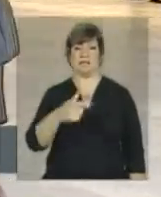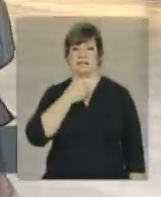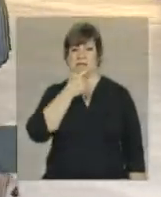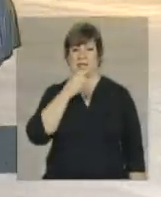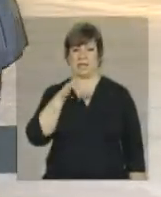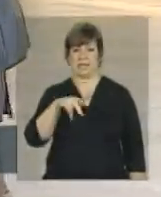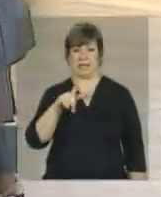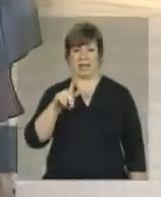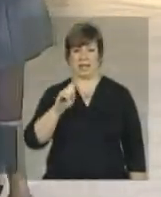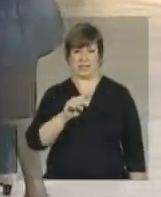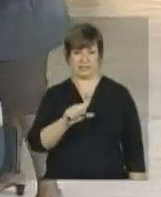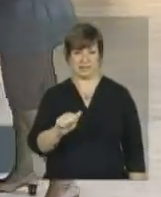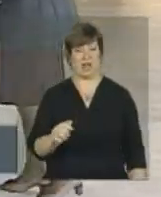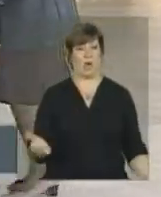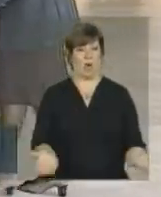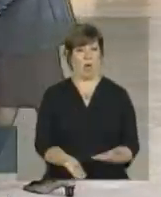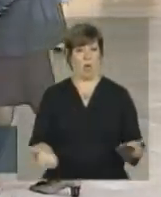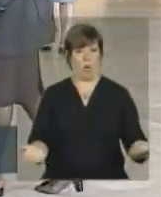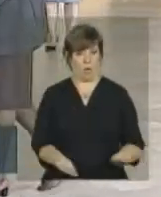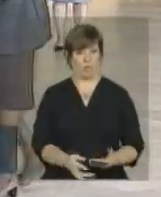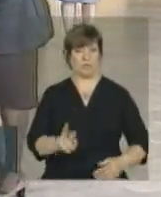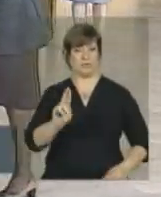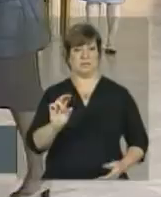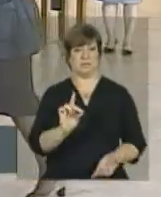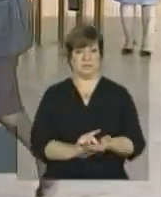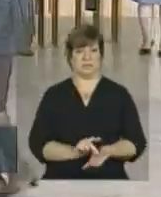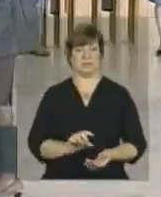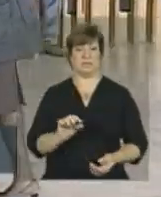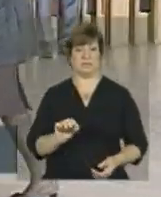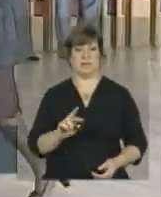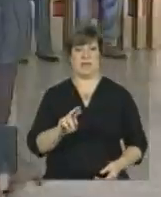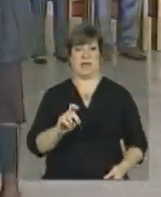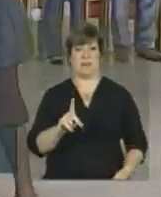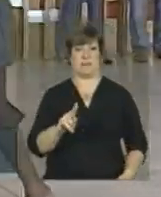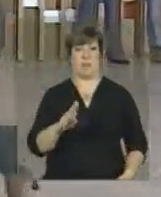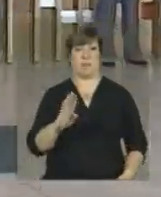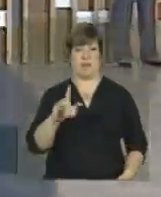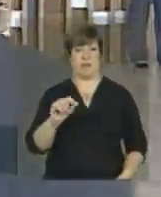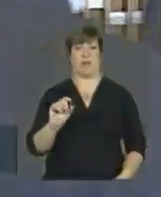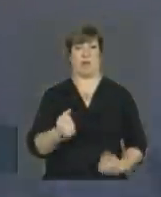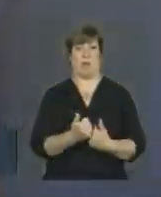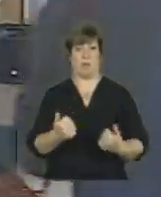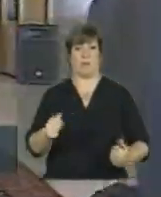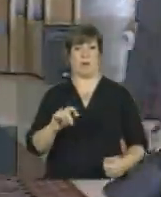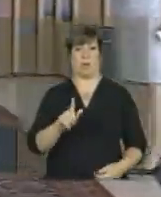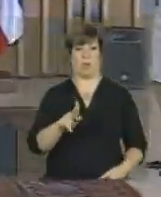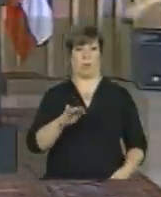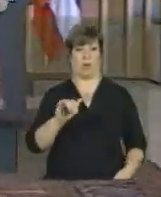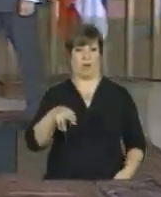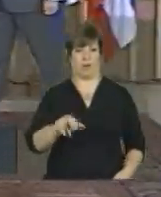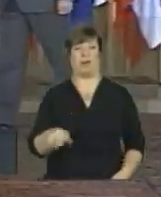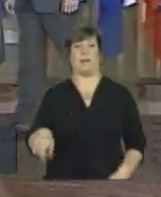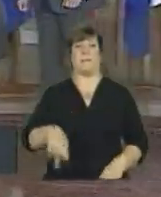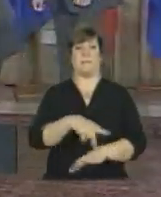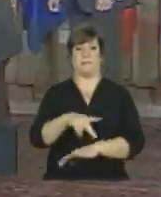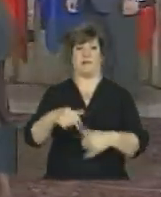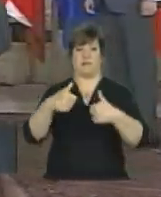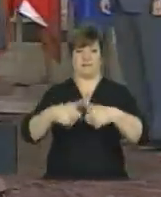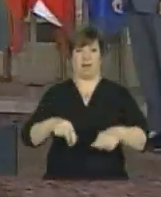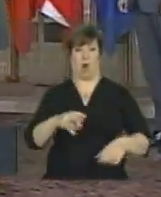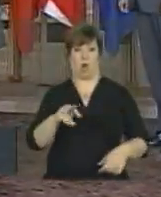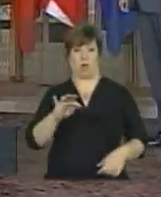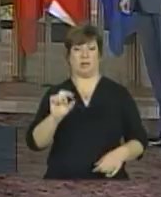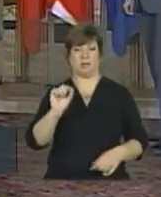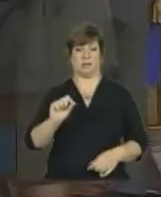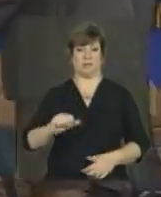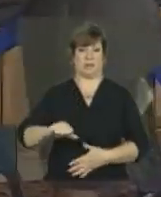hoje oficialmente República Cooperativa da Guiana. O país fica ao norte da América do